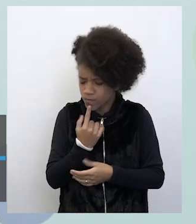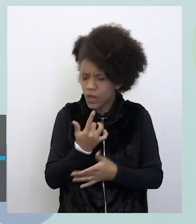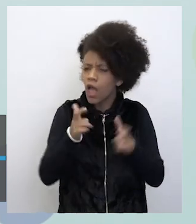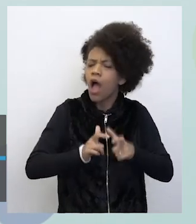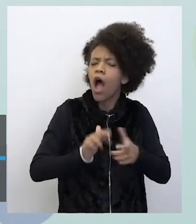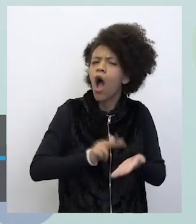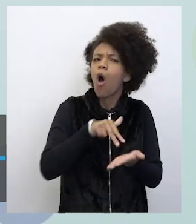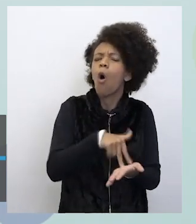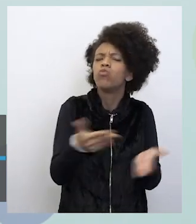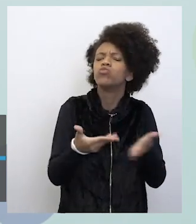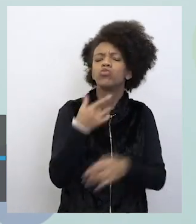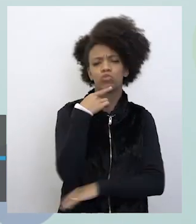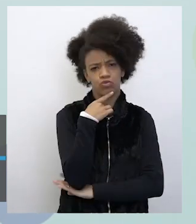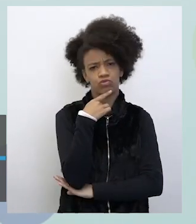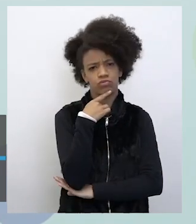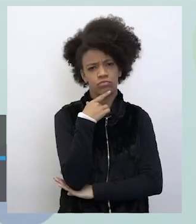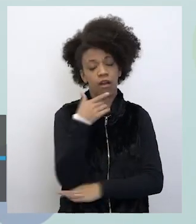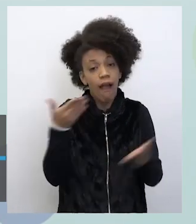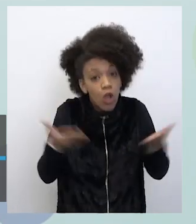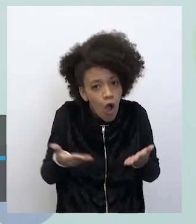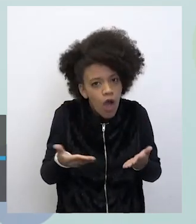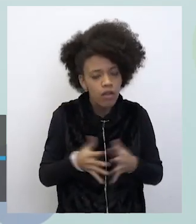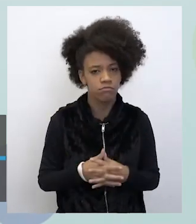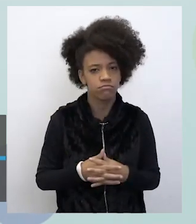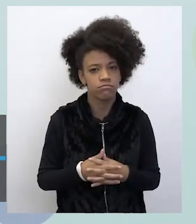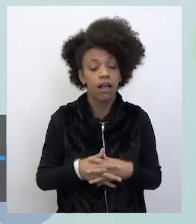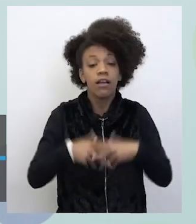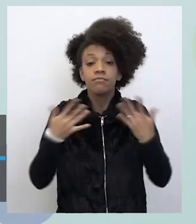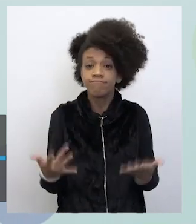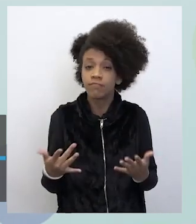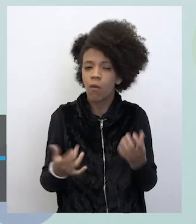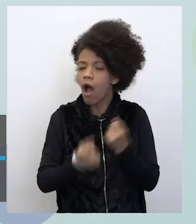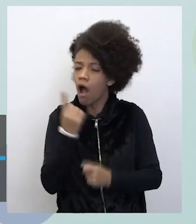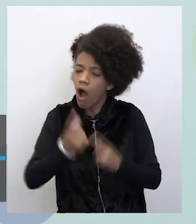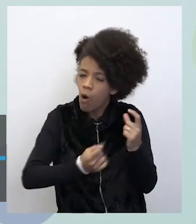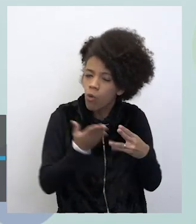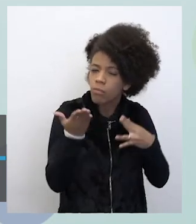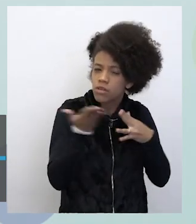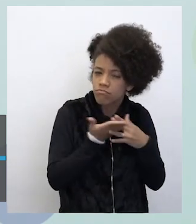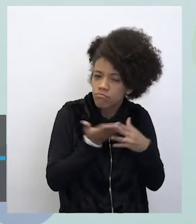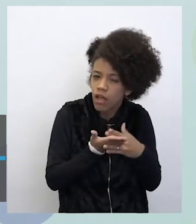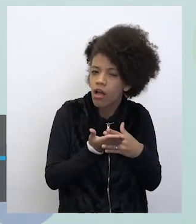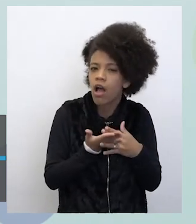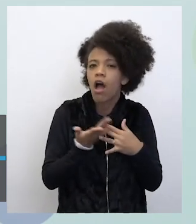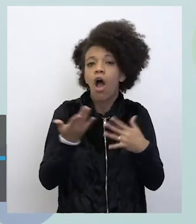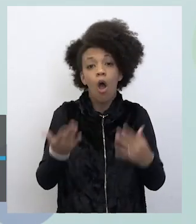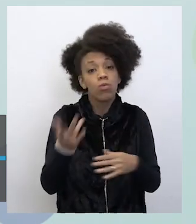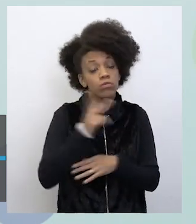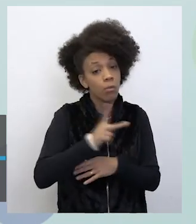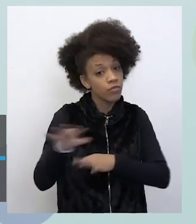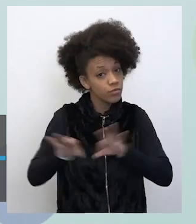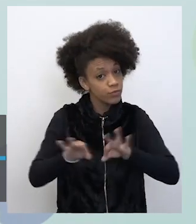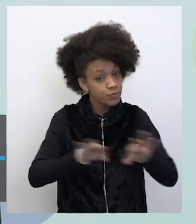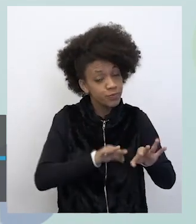eu estou hoje, neste momento. Então, vão existir algumas pausas com o seu professor de projeto de